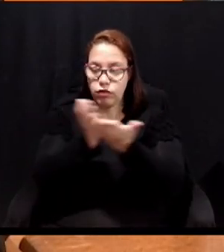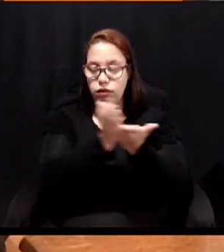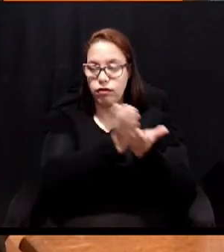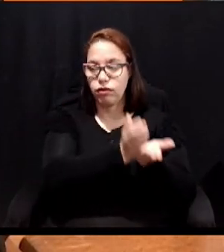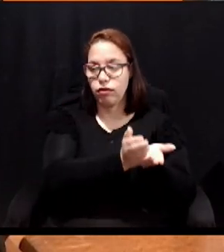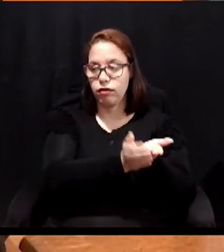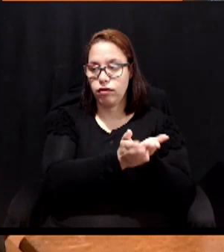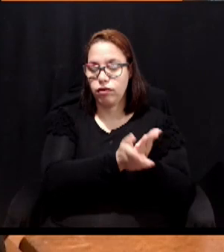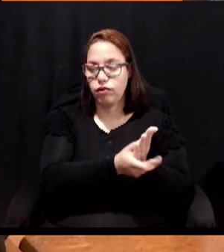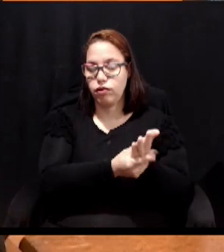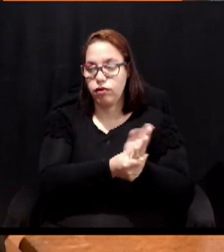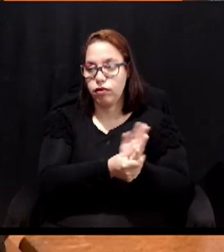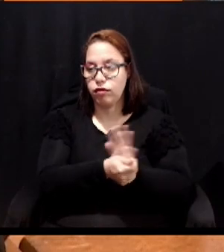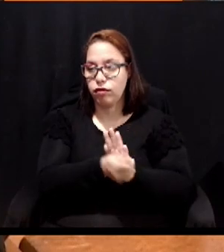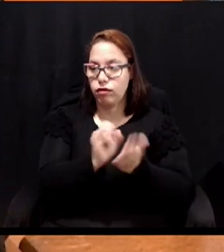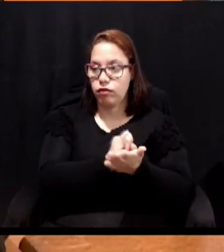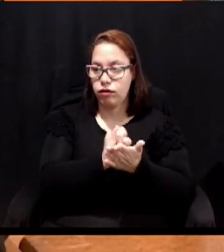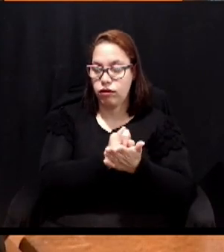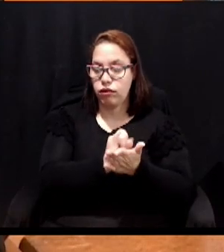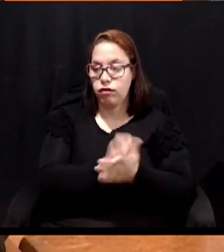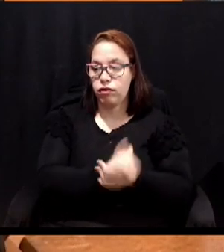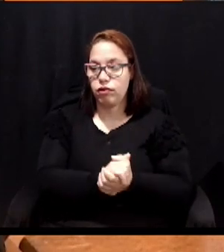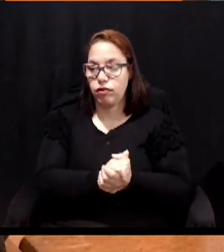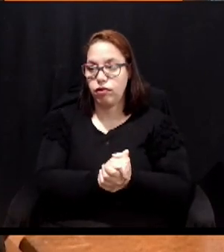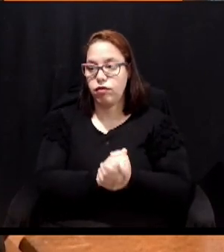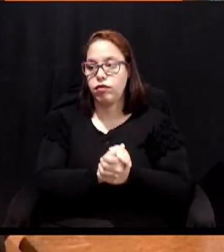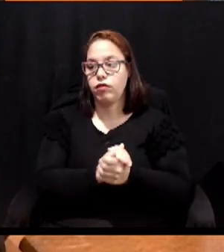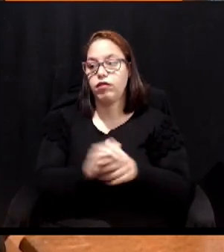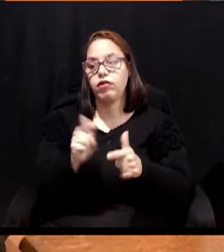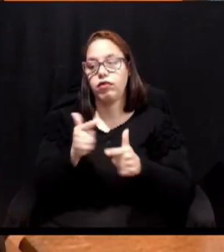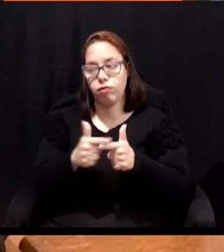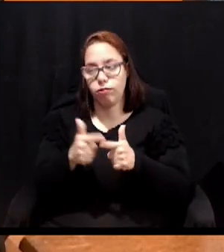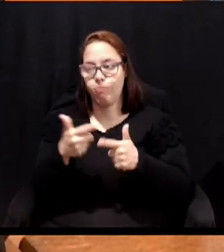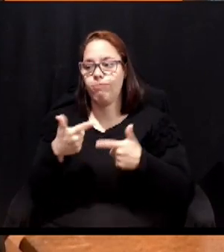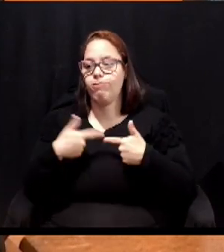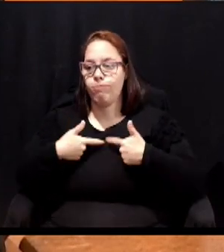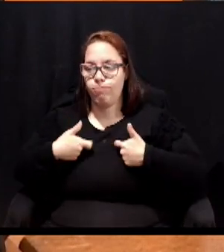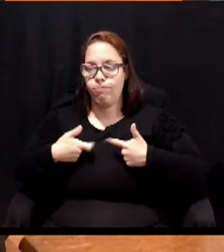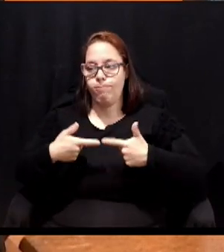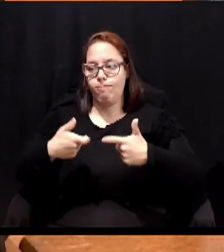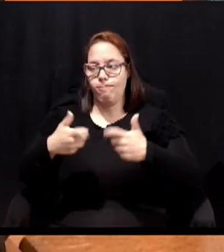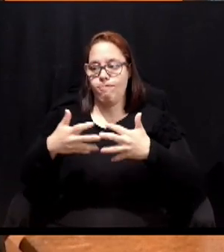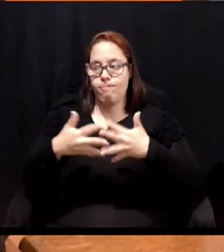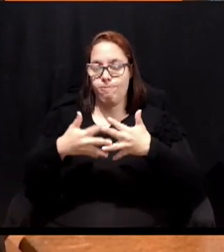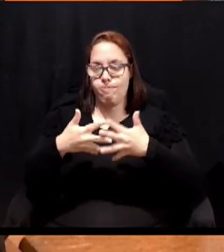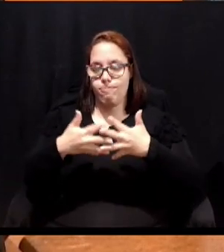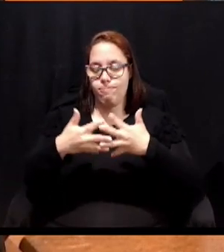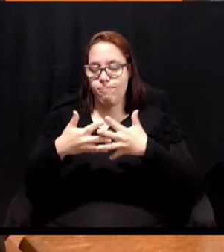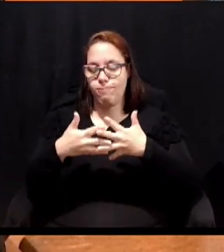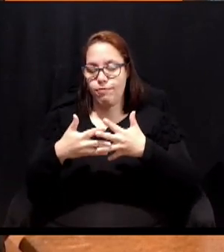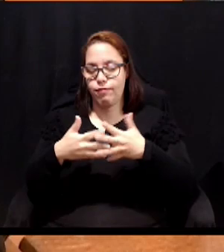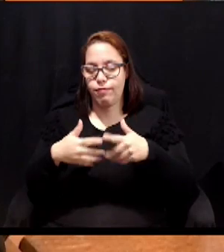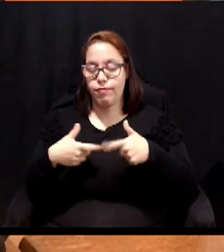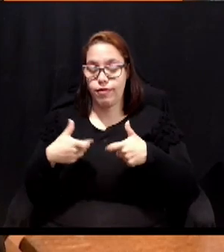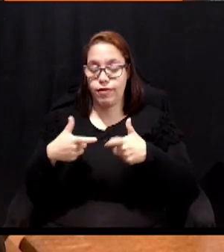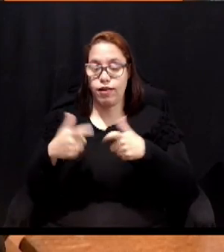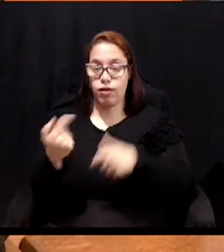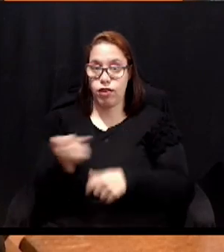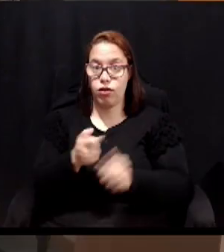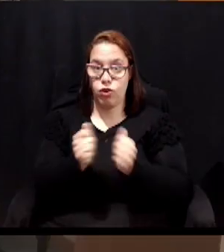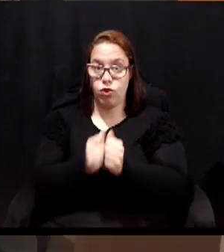quantidade, é um problema dos conflitos políticos, essas guerras que nós temos no entorno da gente. Né.